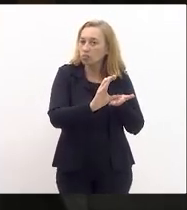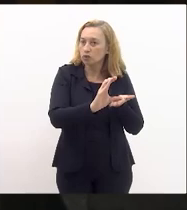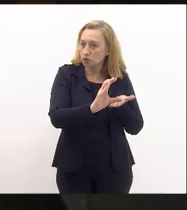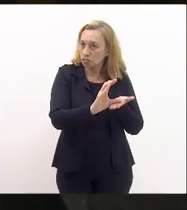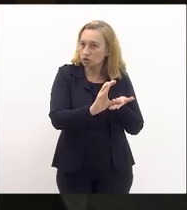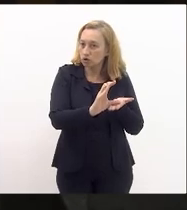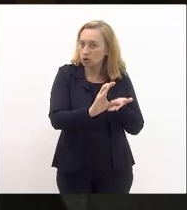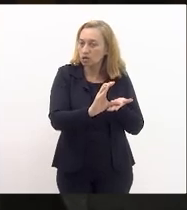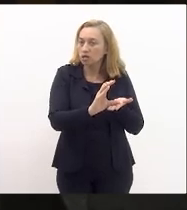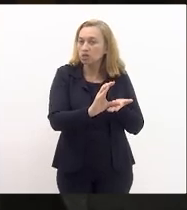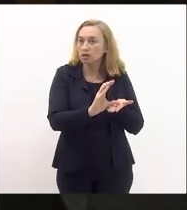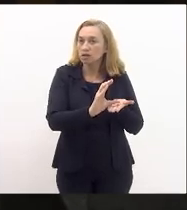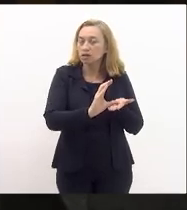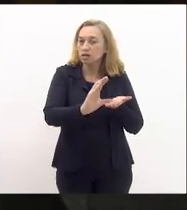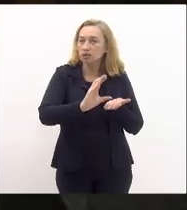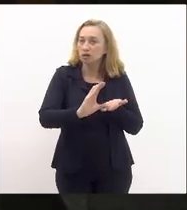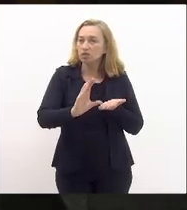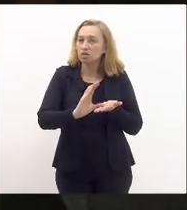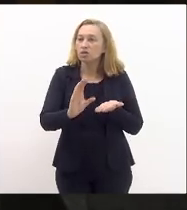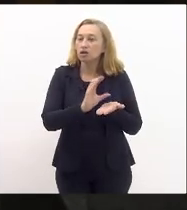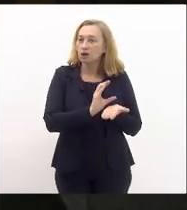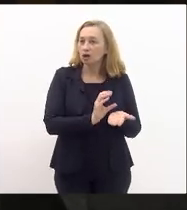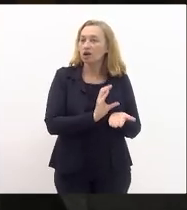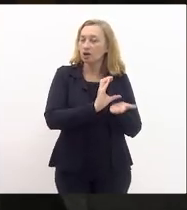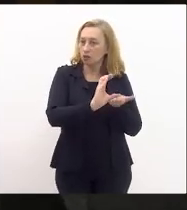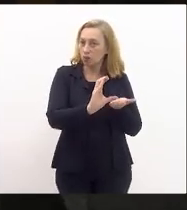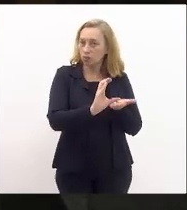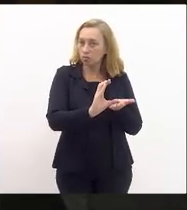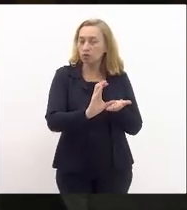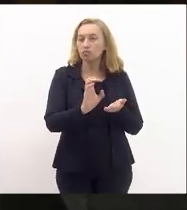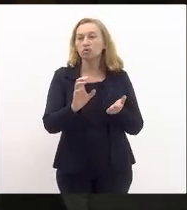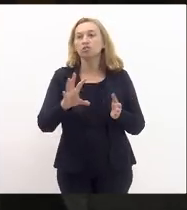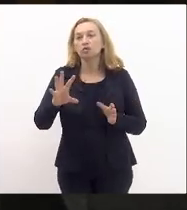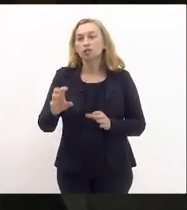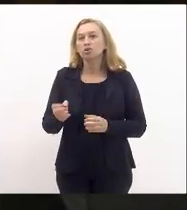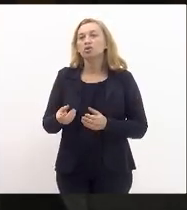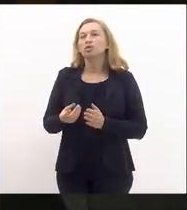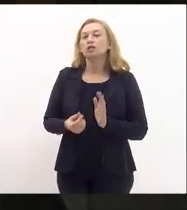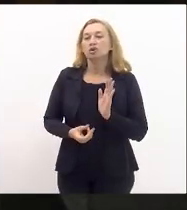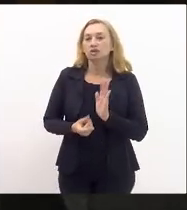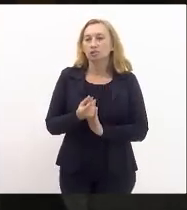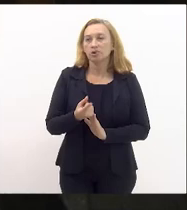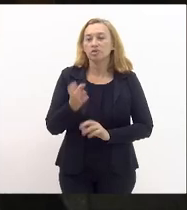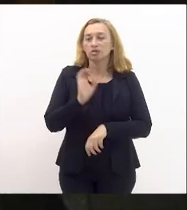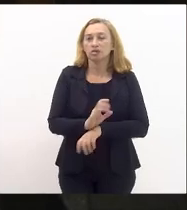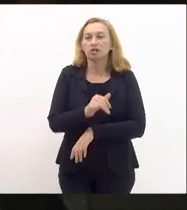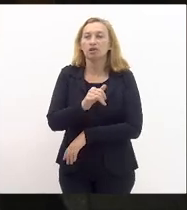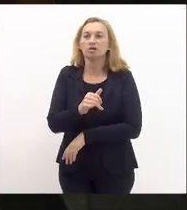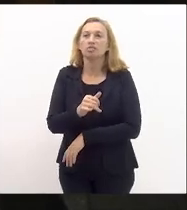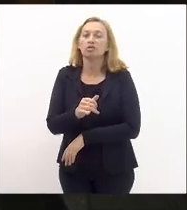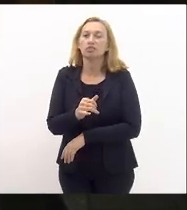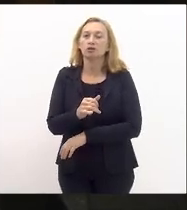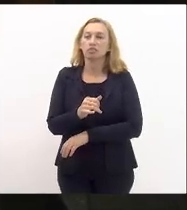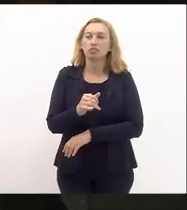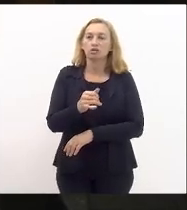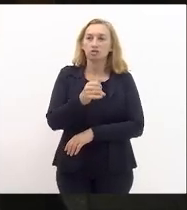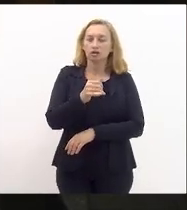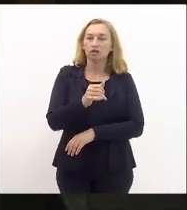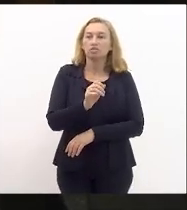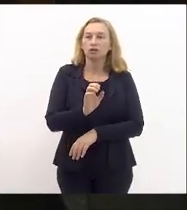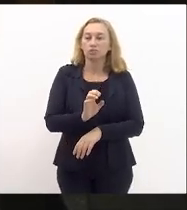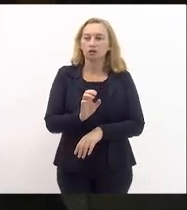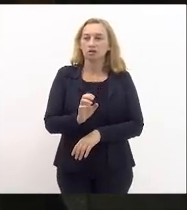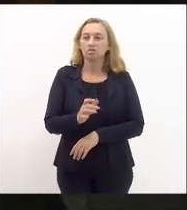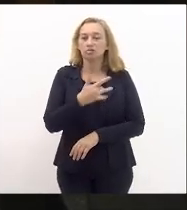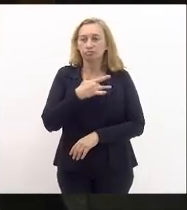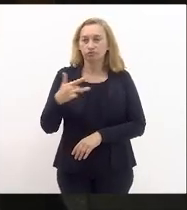nesses repasses recursos do Orçamento Estadual da Saúde do Estado do Rio de Janeiro. Com isso, a gente passou a